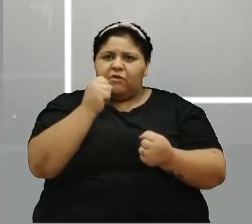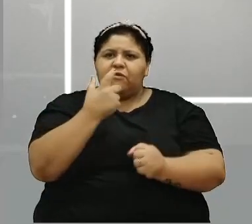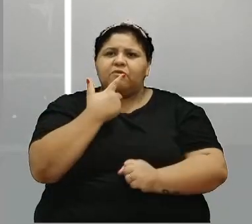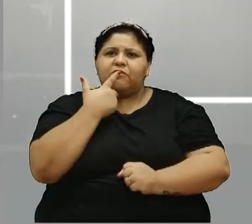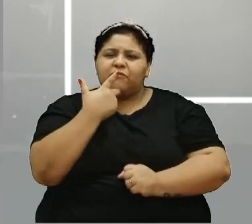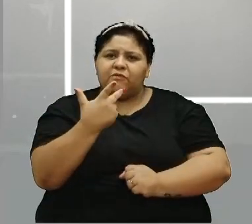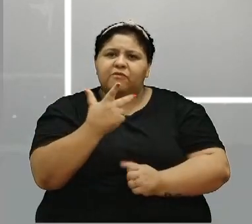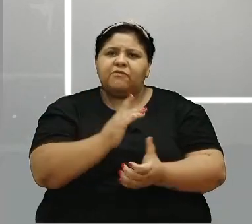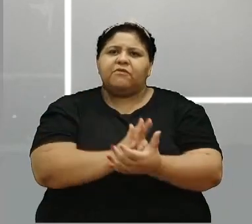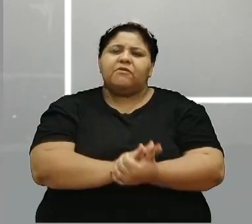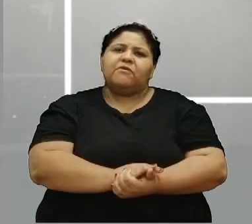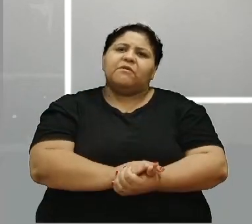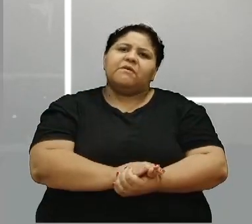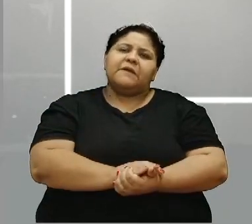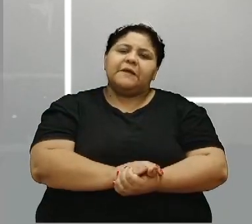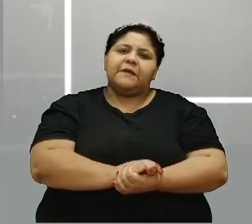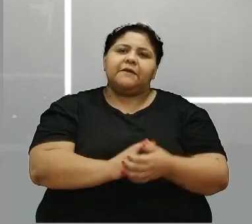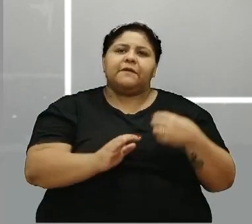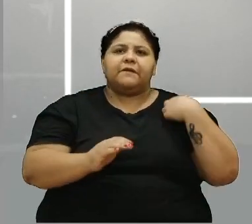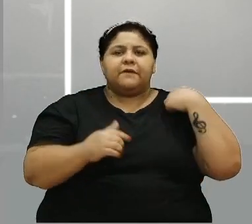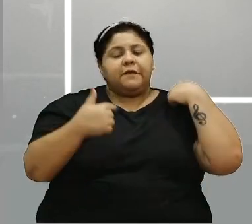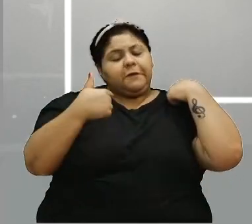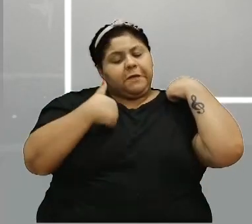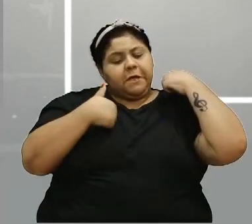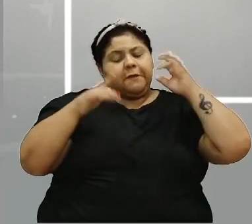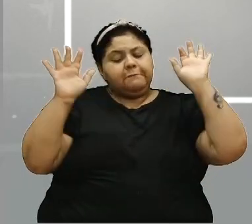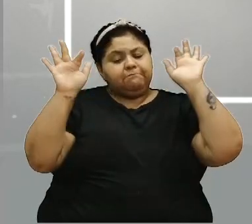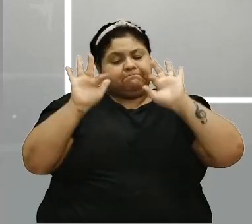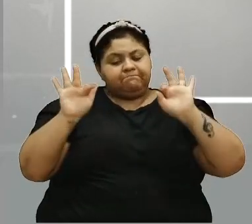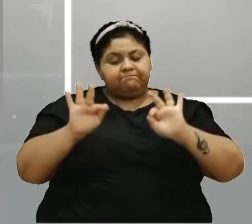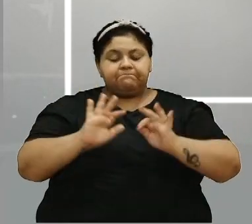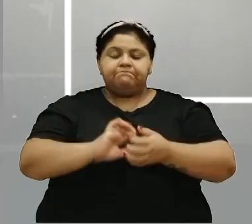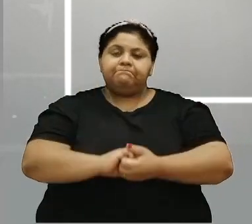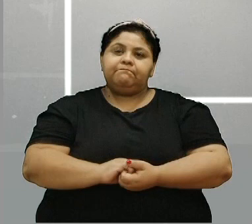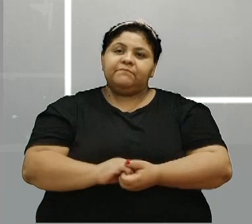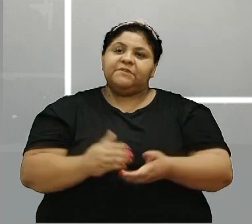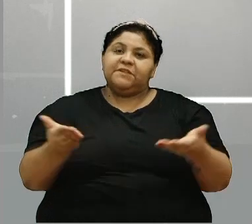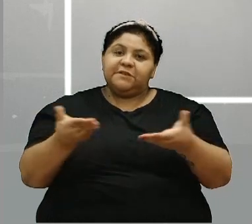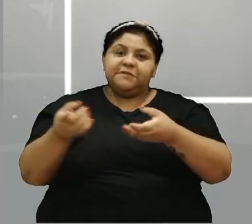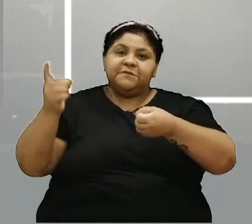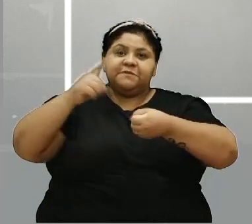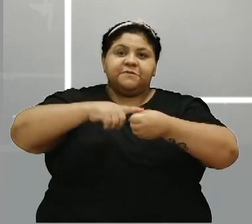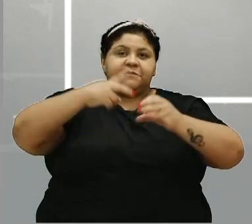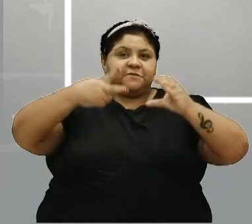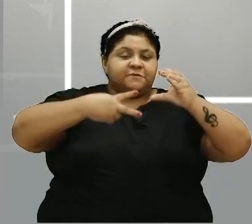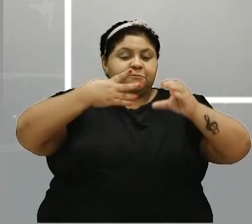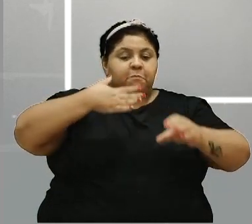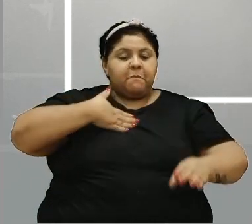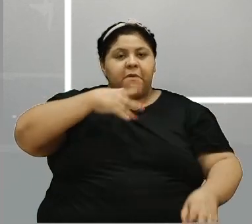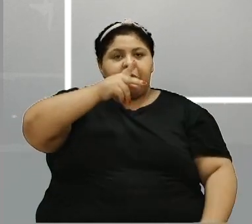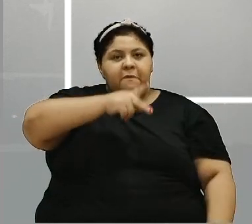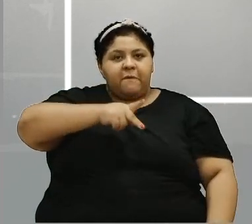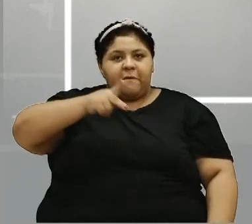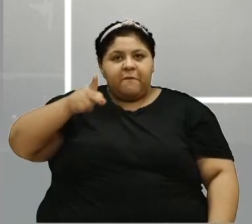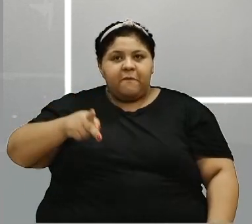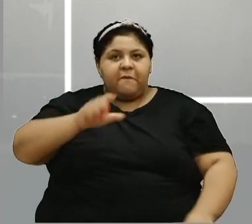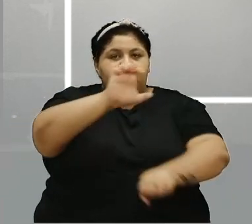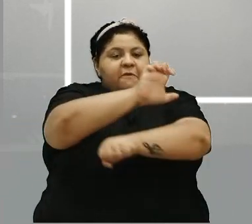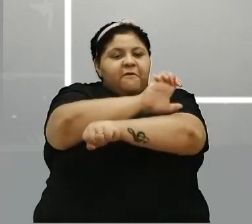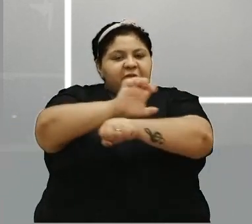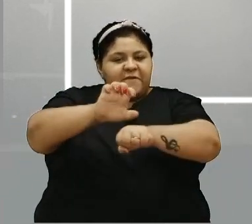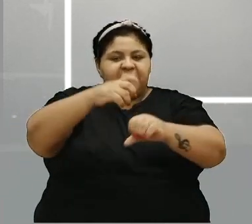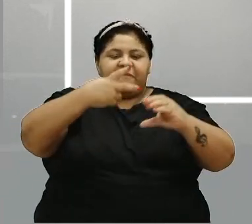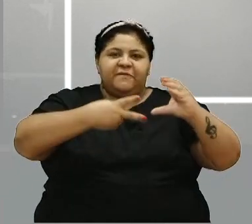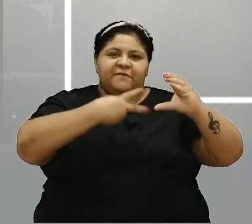Bom, vereador Frisso, eu fico feliz, né, com o senhor voltando para a Câmara, meu professor, fui teu estagiário na